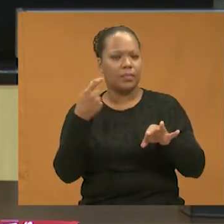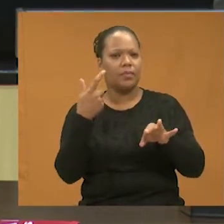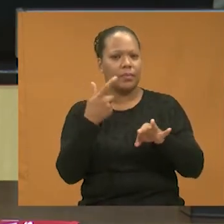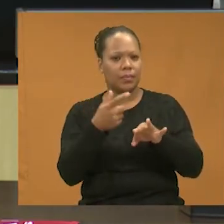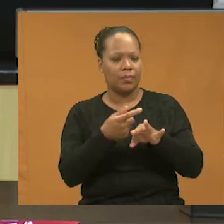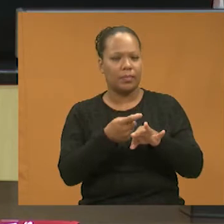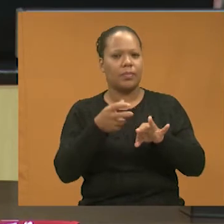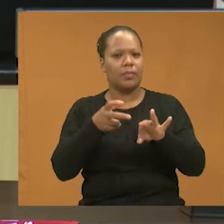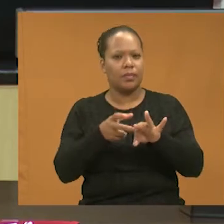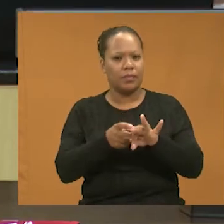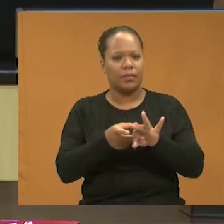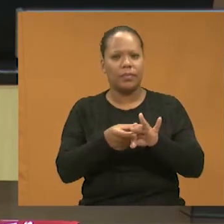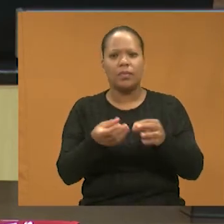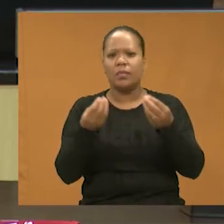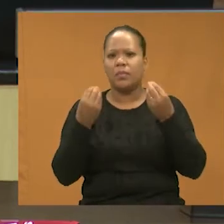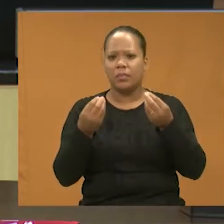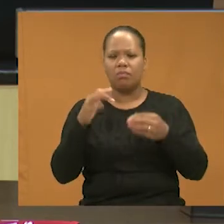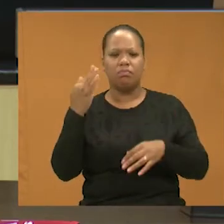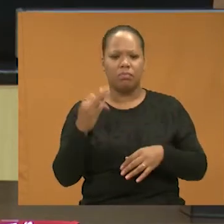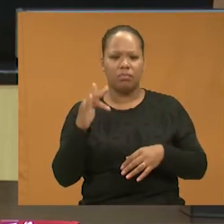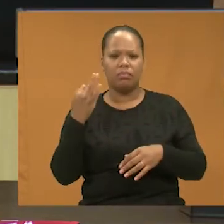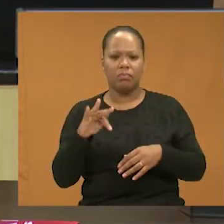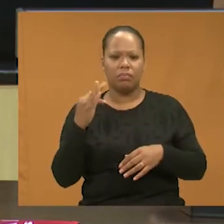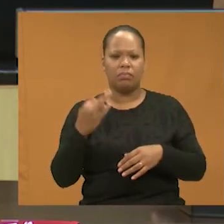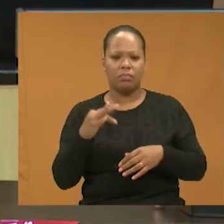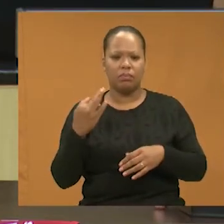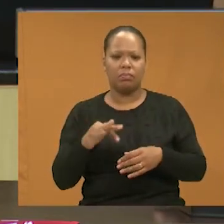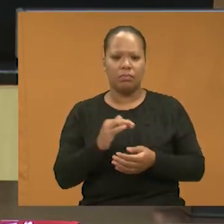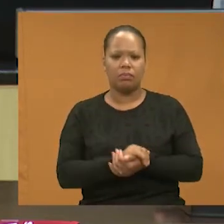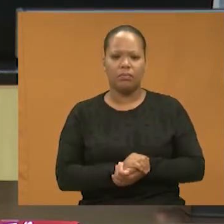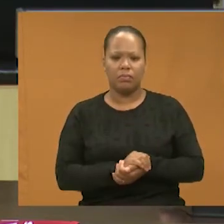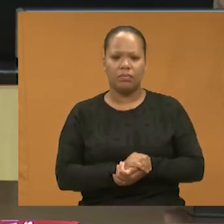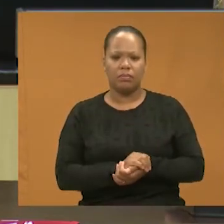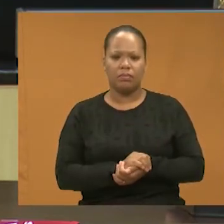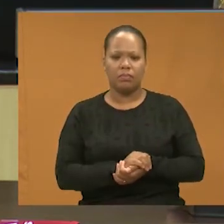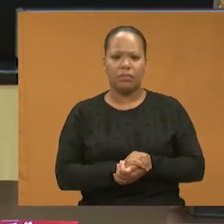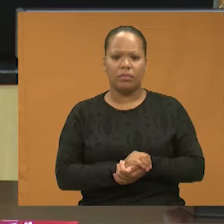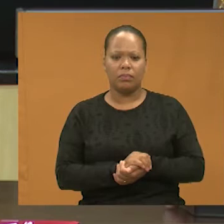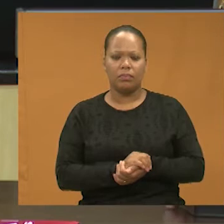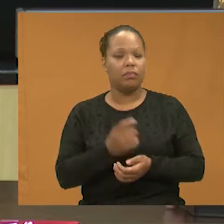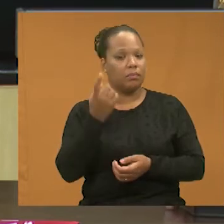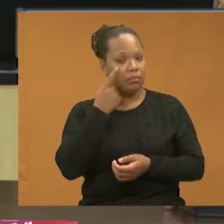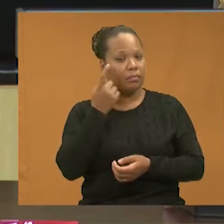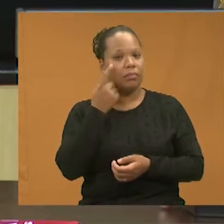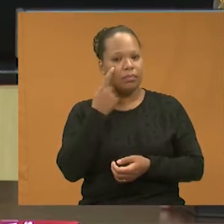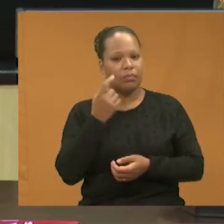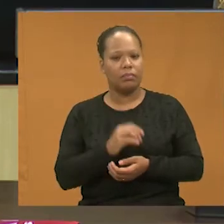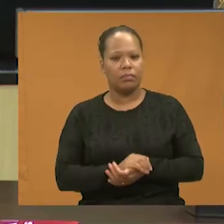Agora, sem sedação, meu Deus, deve doer muito, né? Então fica aí a minha observação, que isso aí realmente tem que ser averiguado.